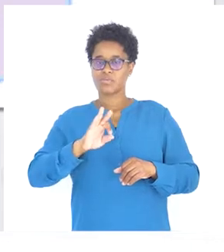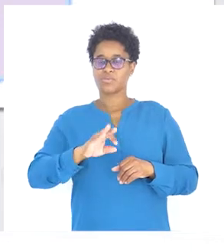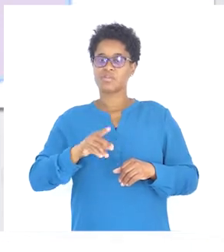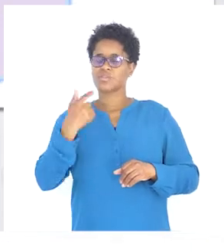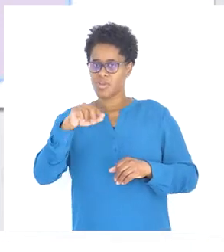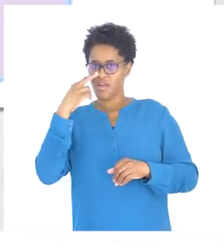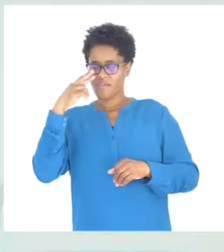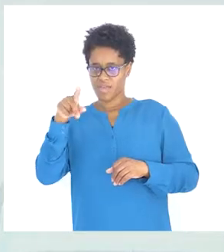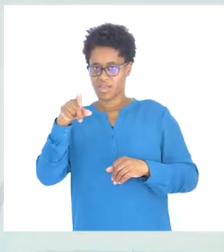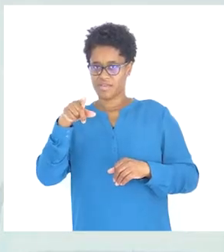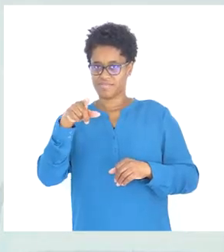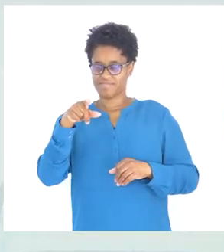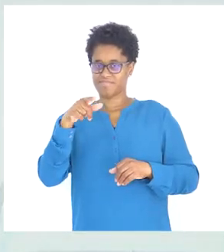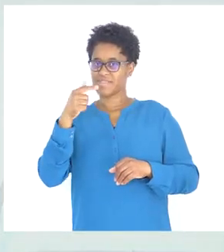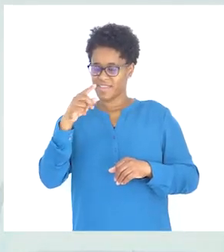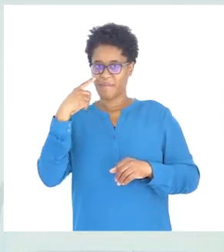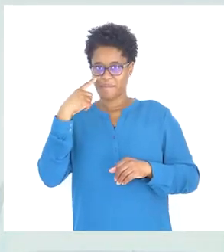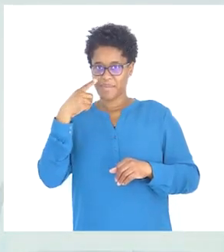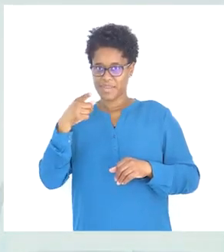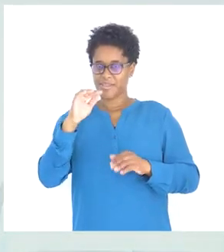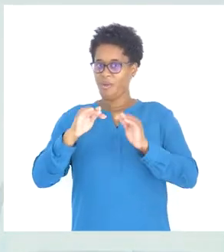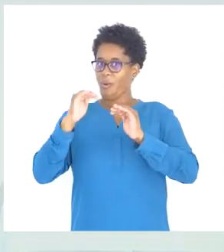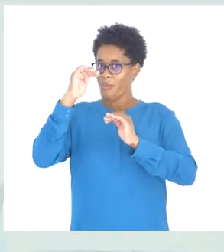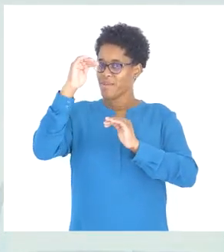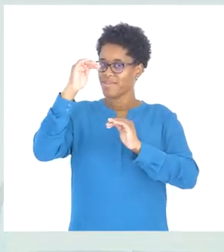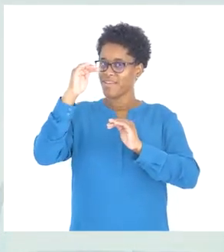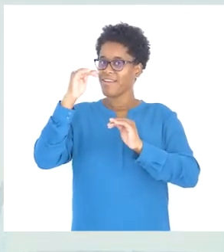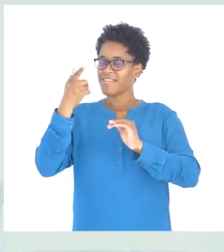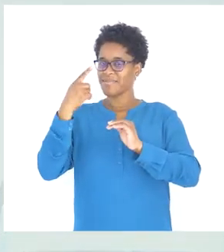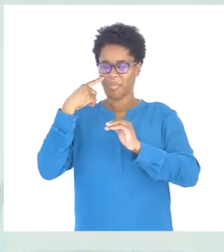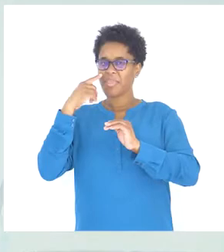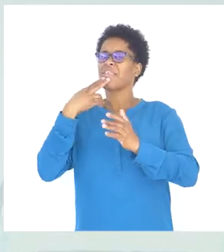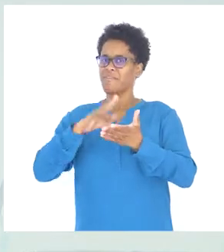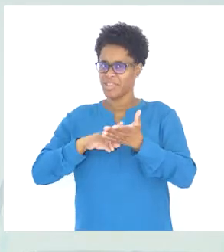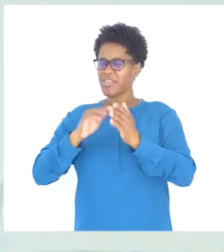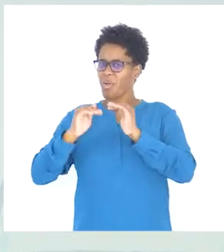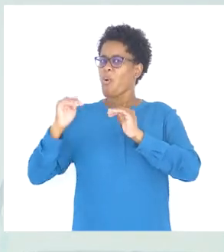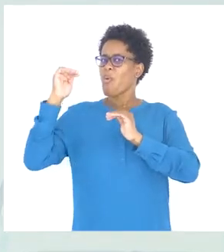7,6%. Estão a ver? Está a parecer que está a aumentar. Não está a parecer, na verdade está a